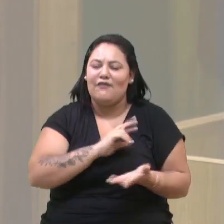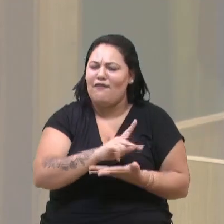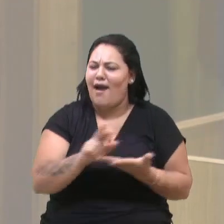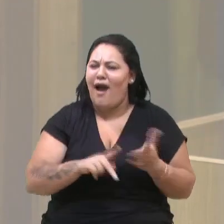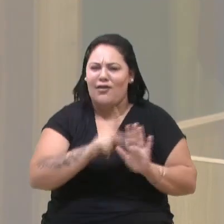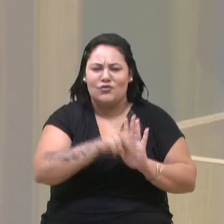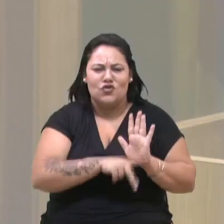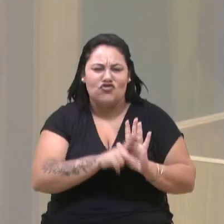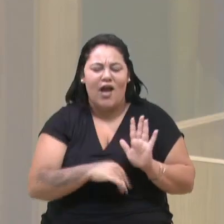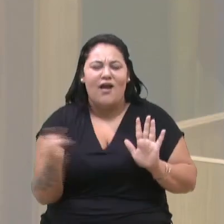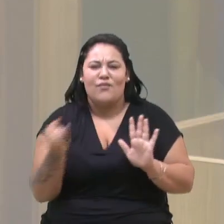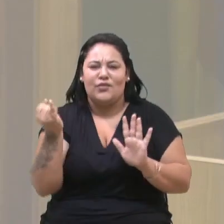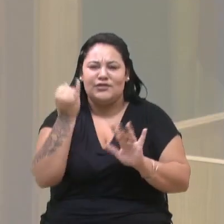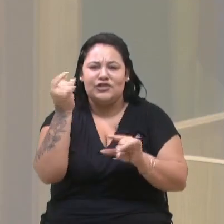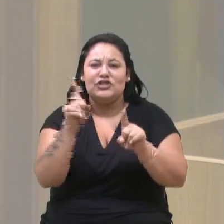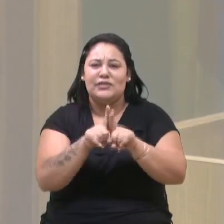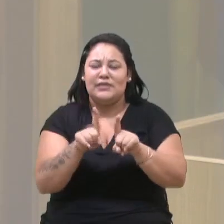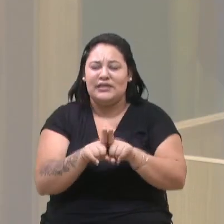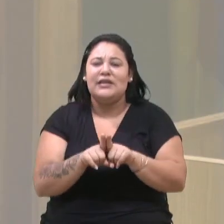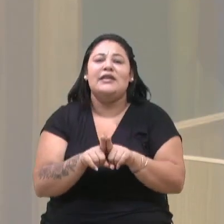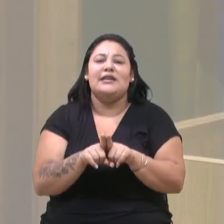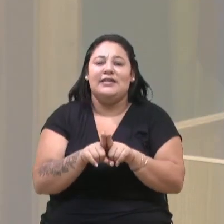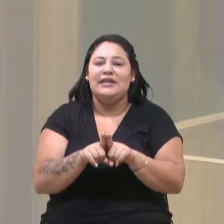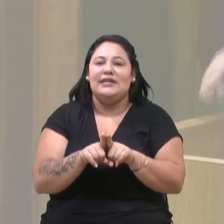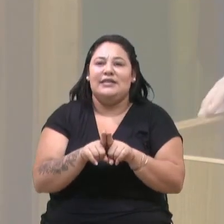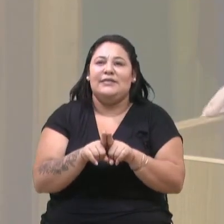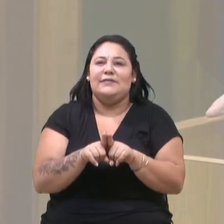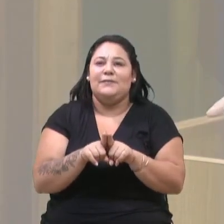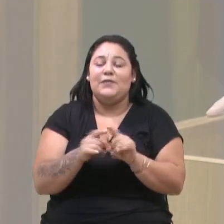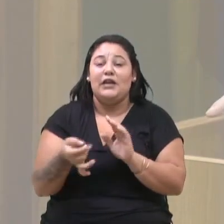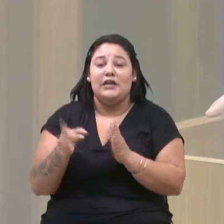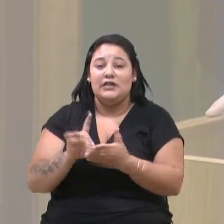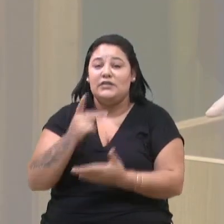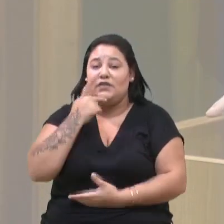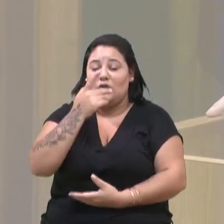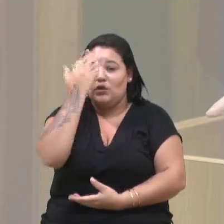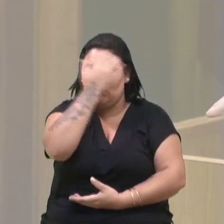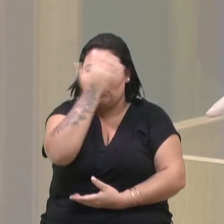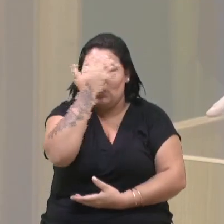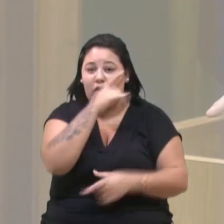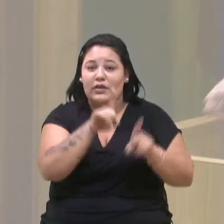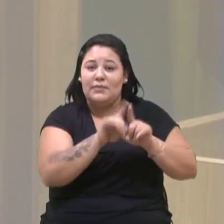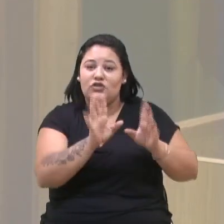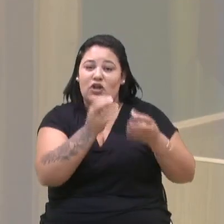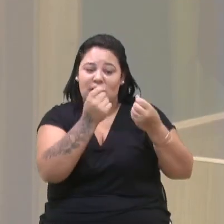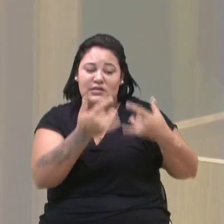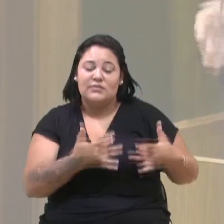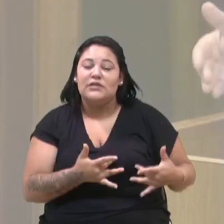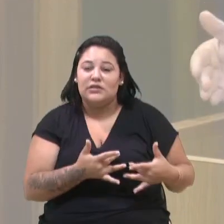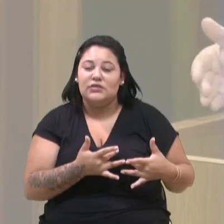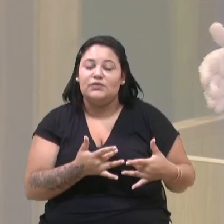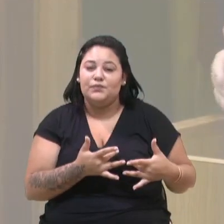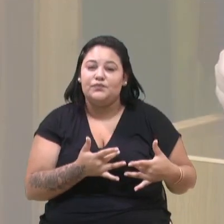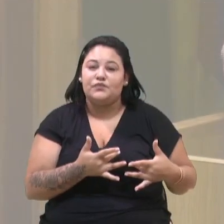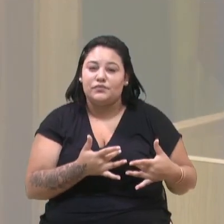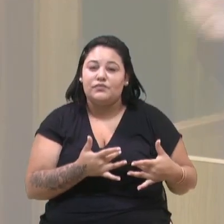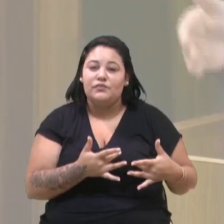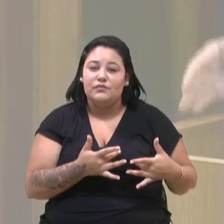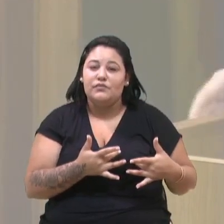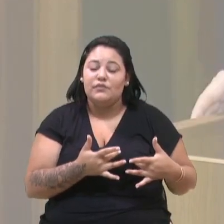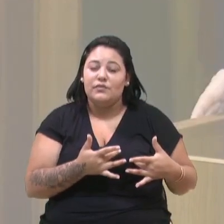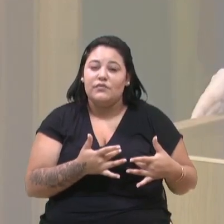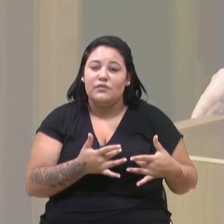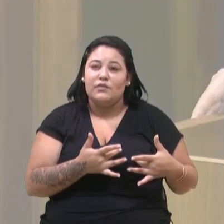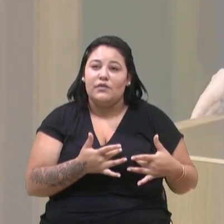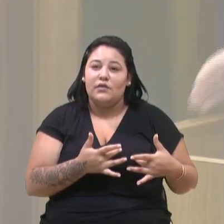projetos importantes, e aí, antes nos antecedeu aqui o prefeito municipal, falando das